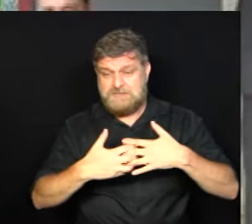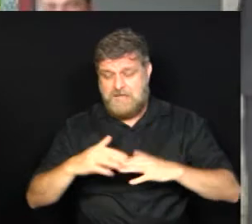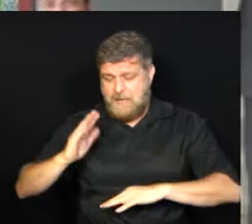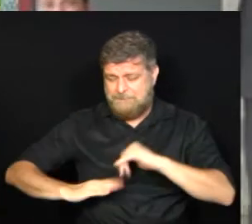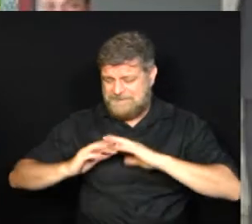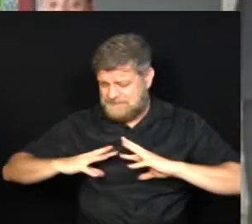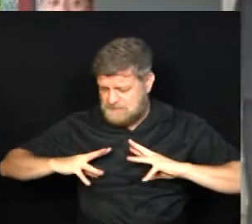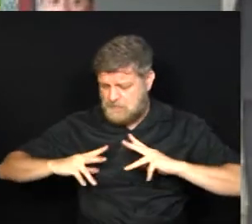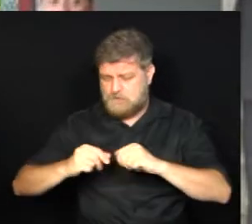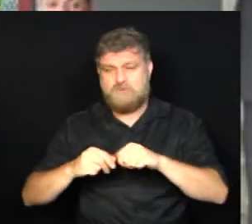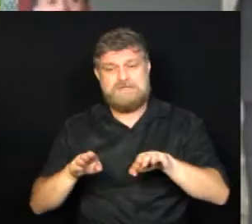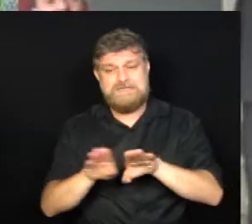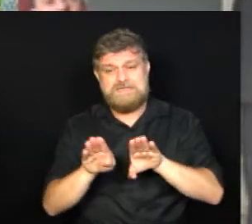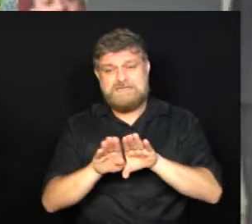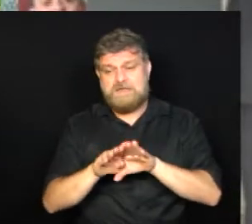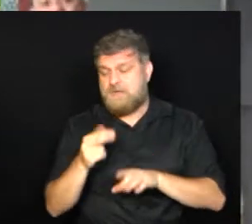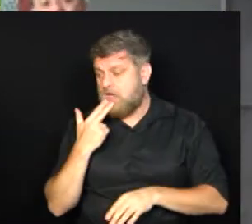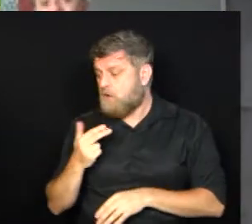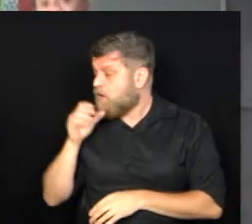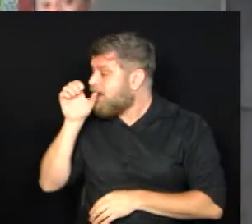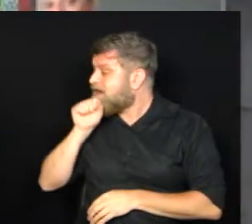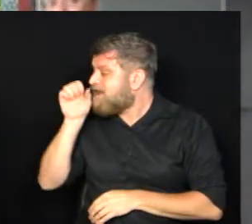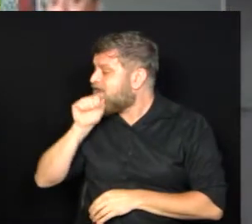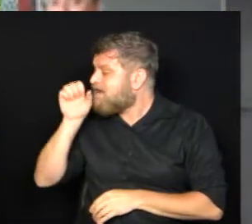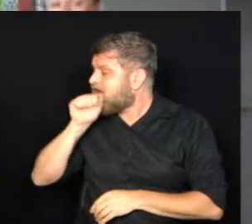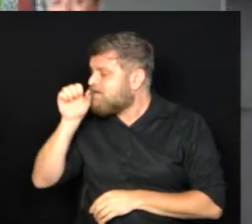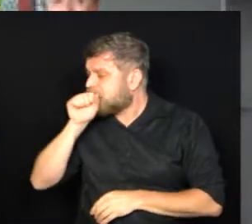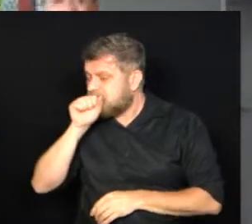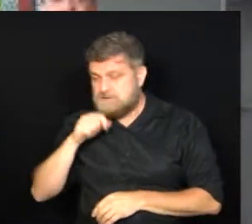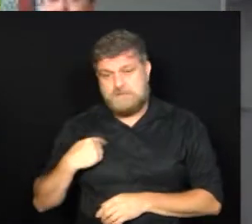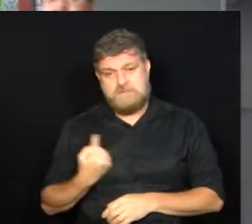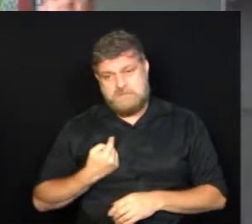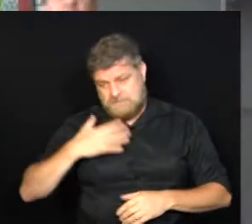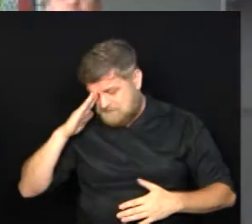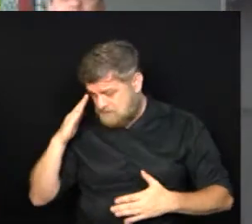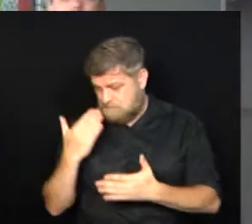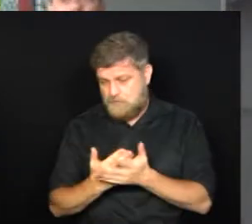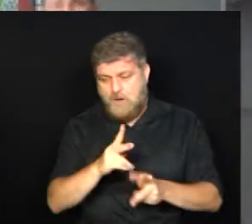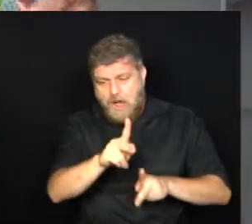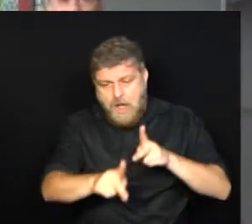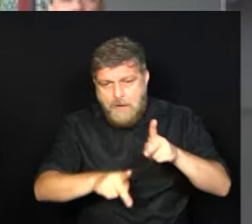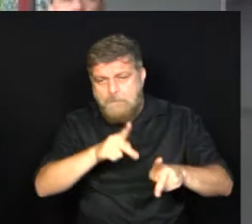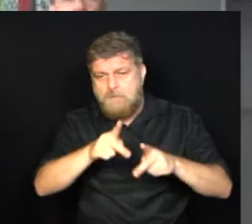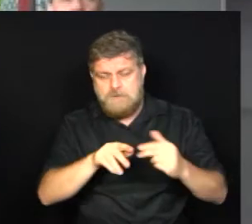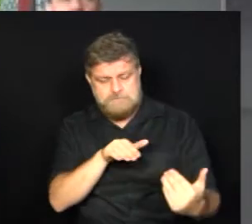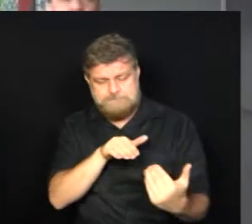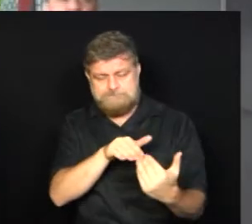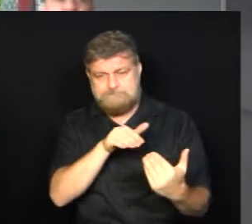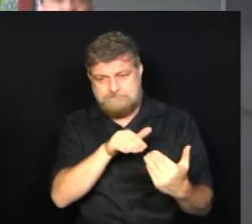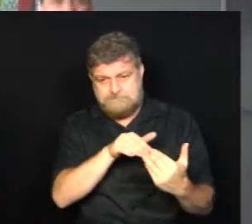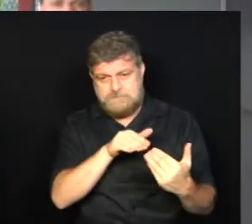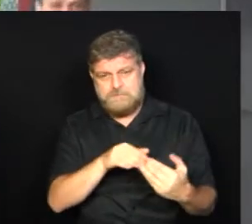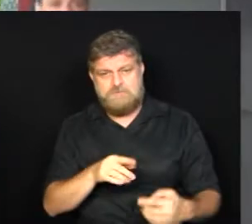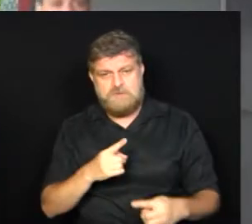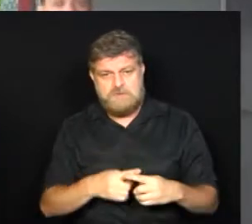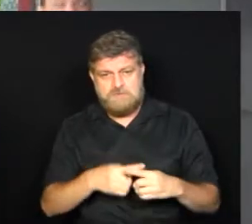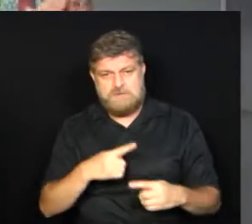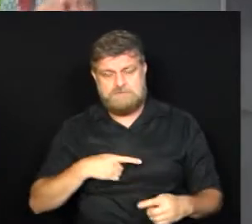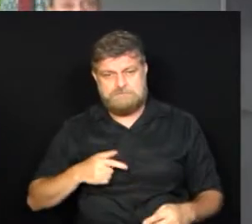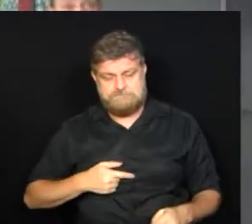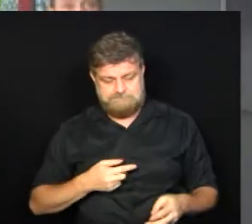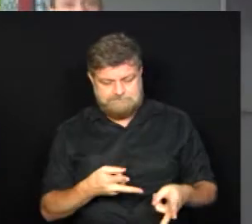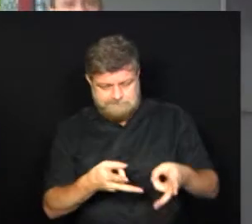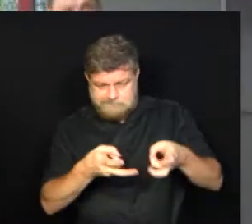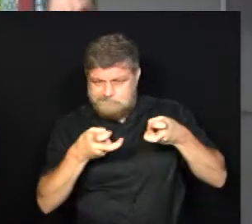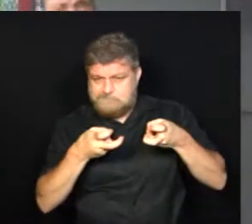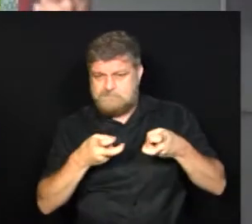atividades também na fase laranja. Esse é um voto de confiança à população, esse é um voto de confiança e de